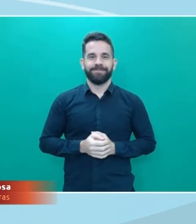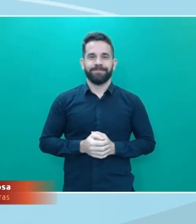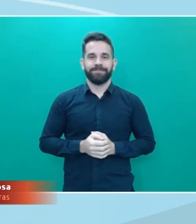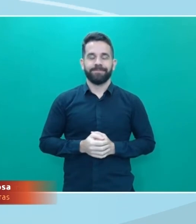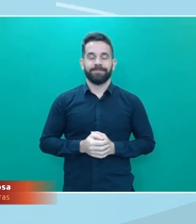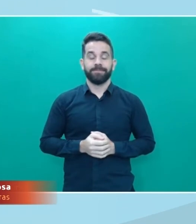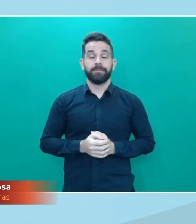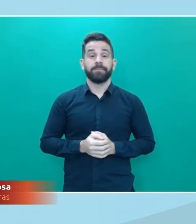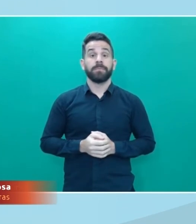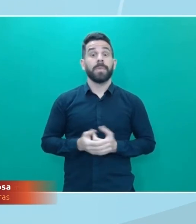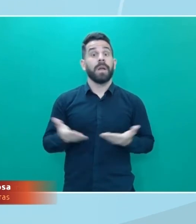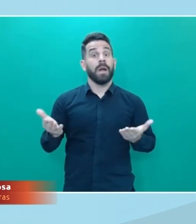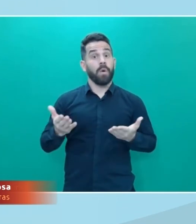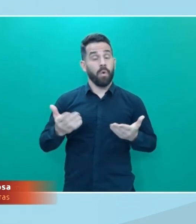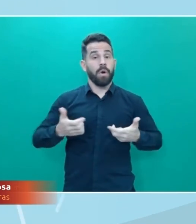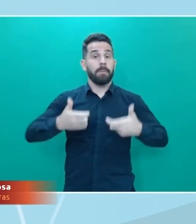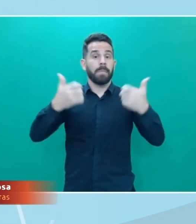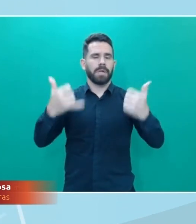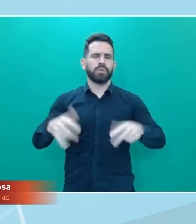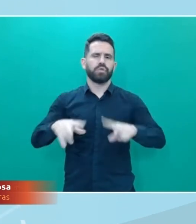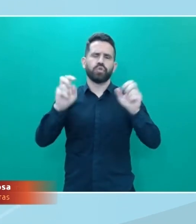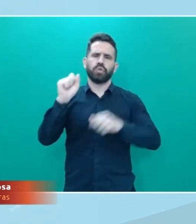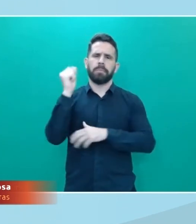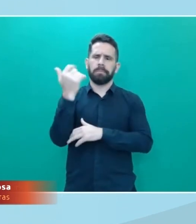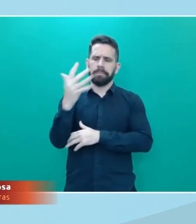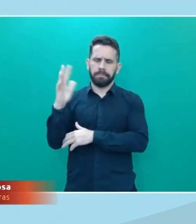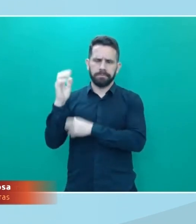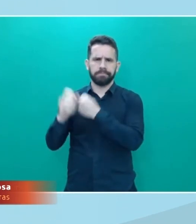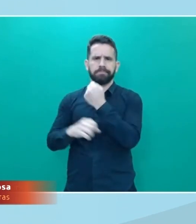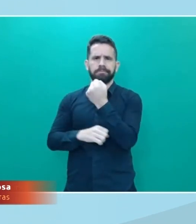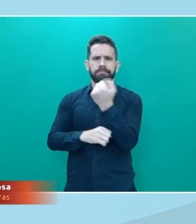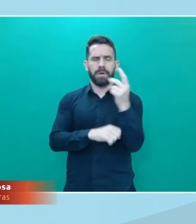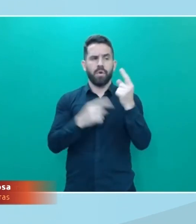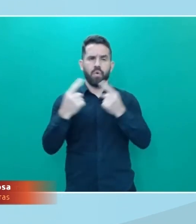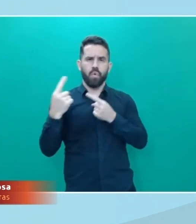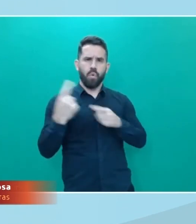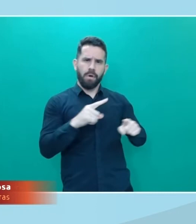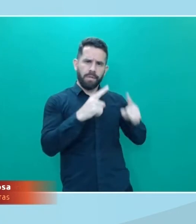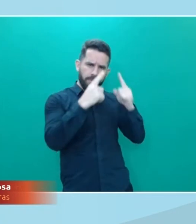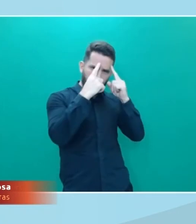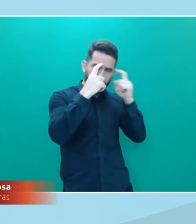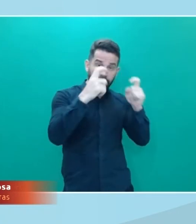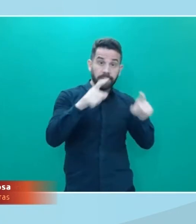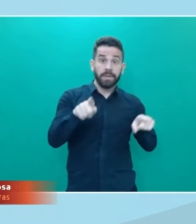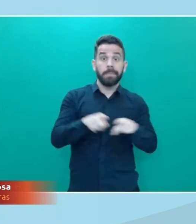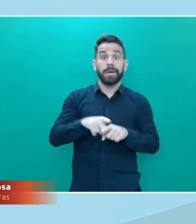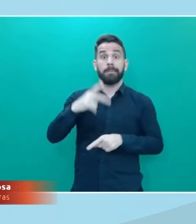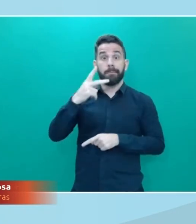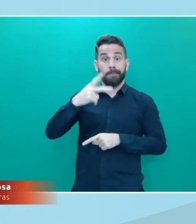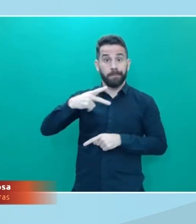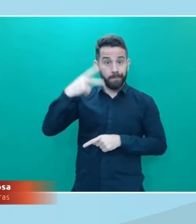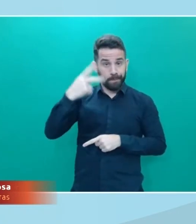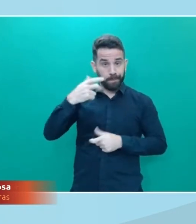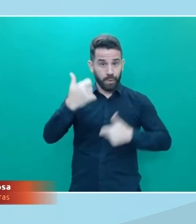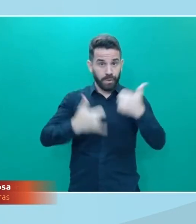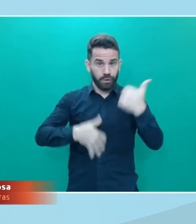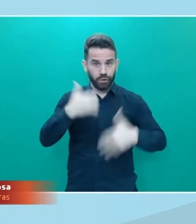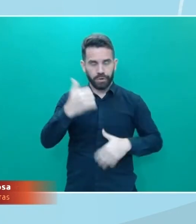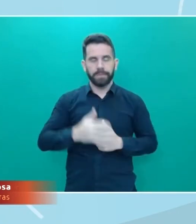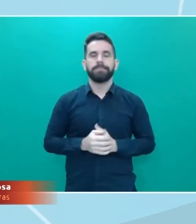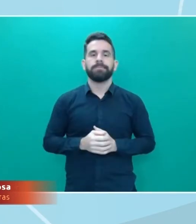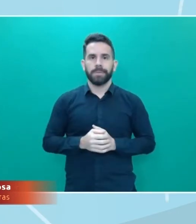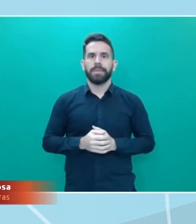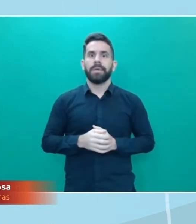tem informações sobre meio ambiente, combate à violência e também sobre política. Novos casos de violência doméstica